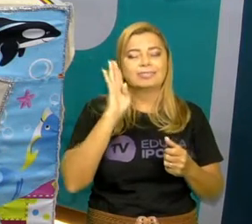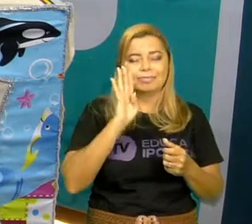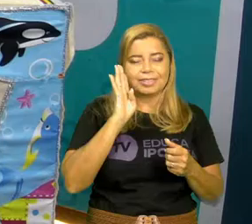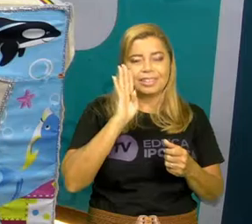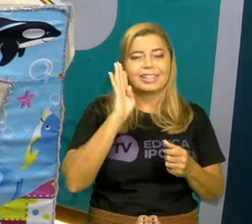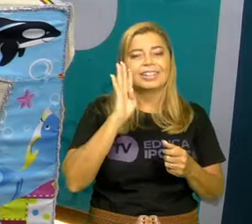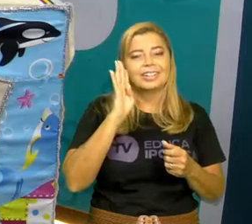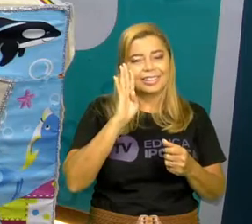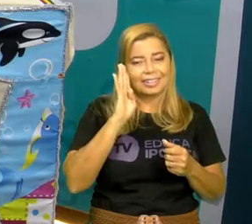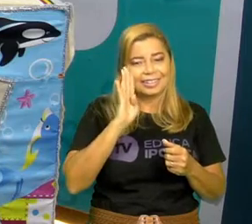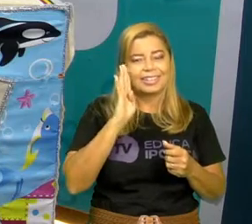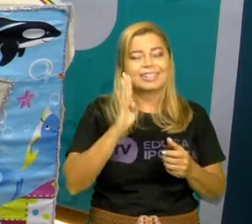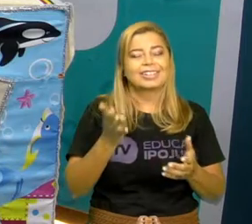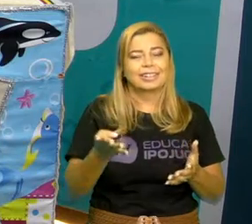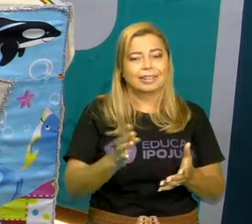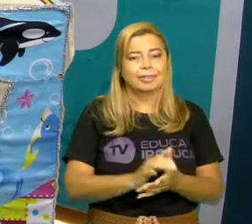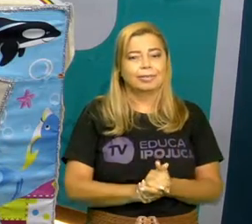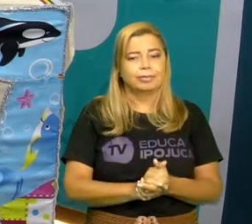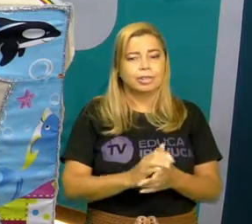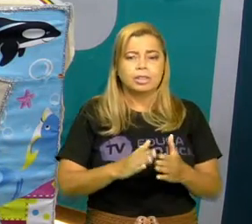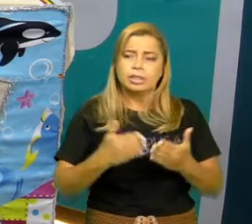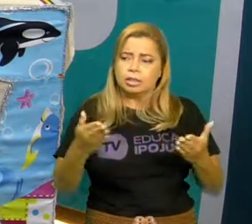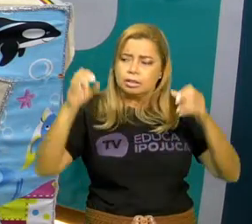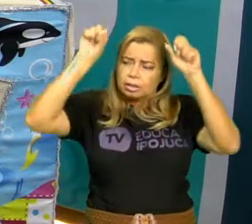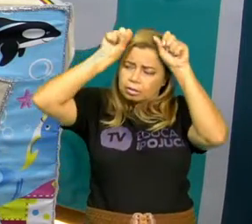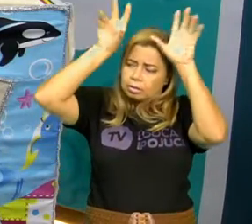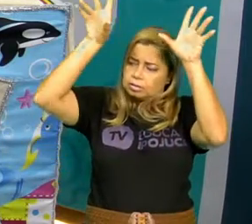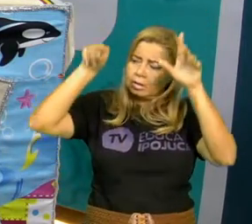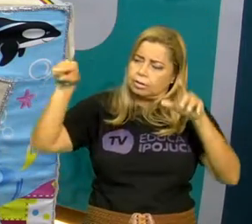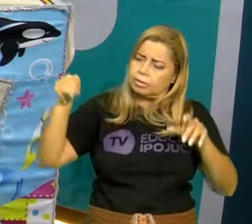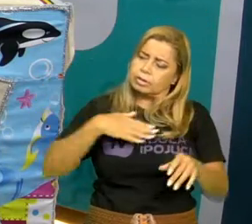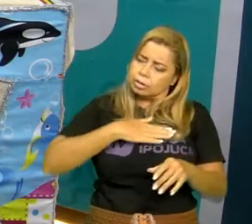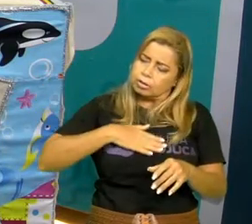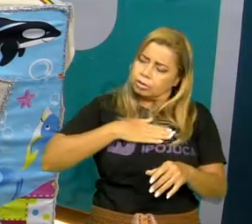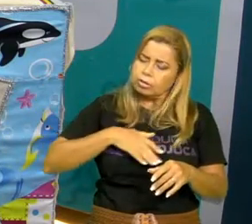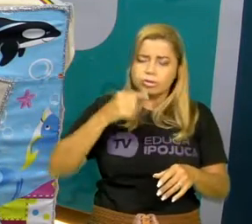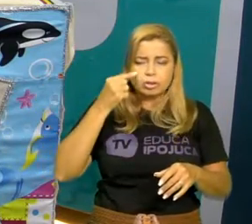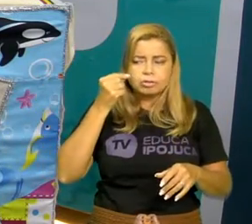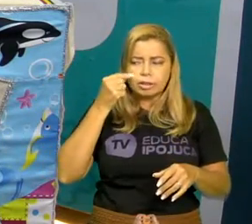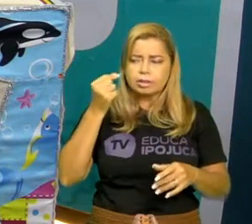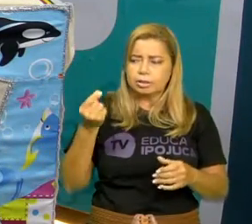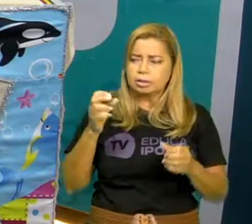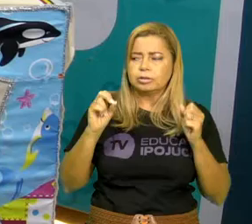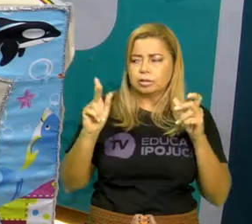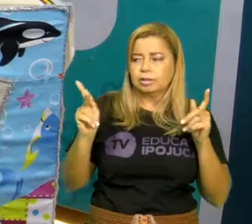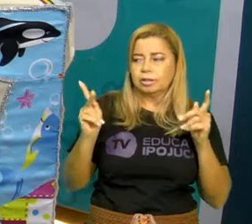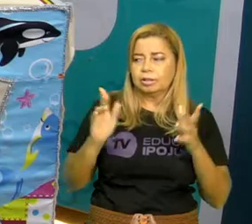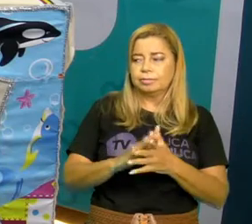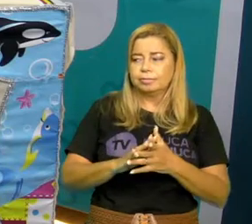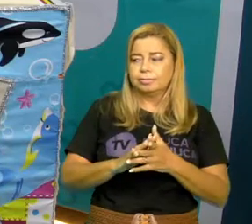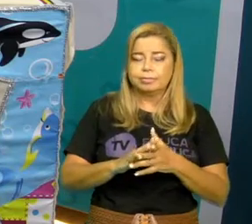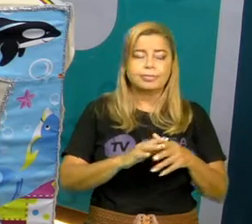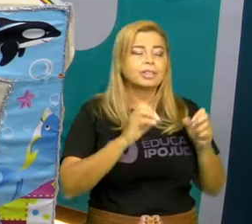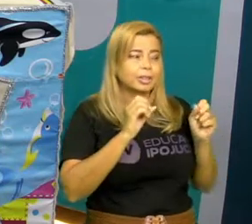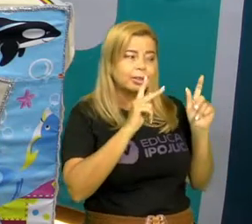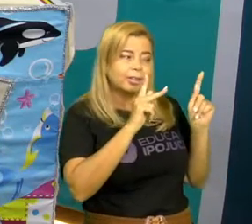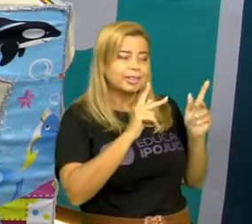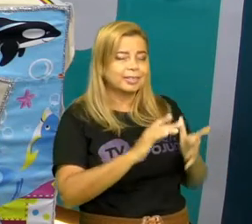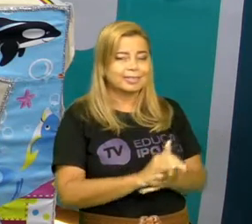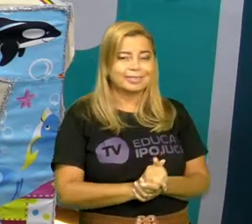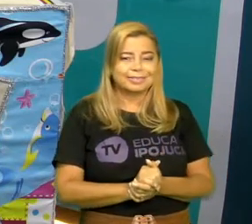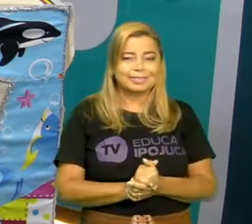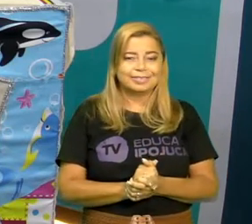isso? Foi. Então tu tem que gostar do ratinho, tá? Tá. Pronto. Então,